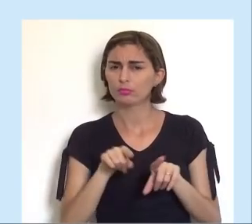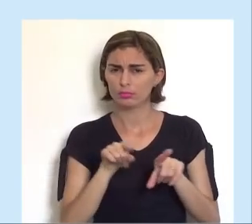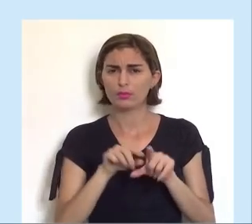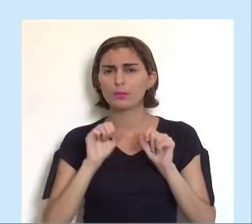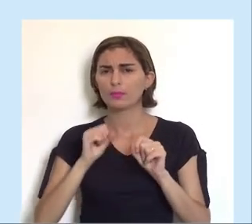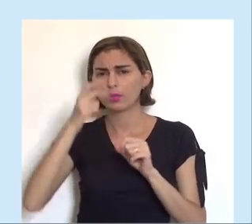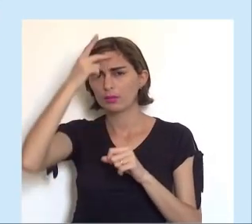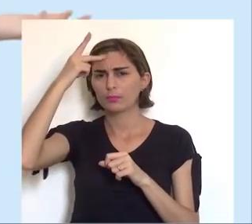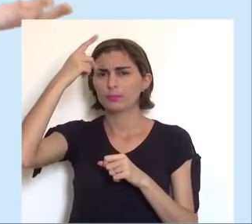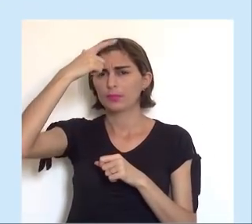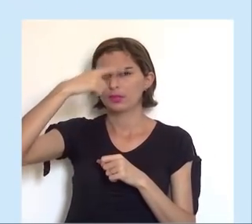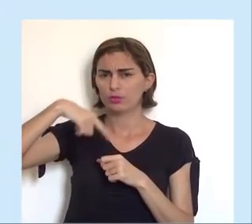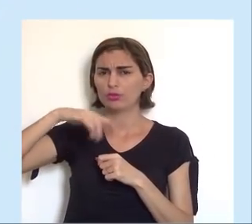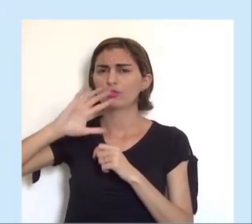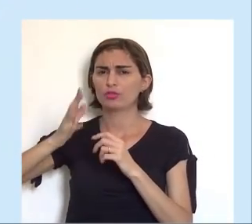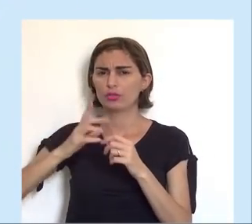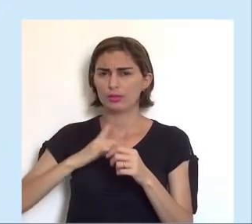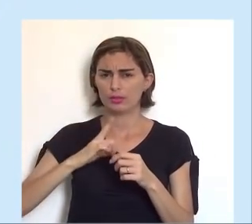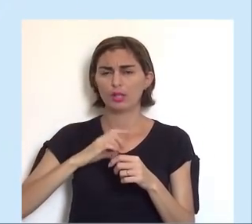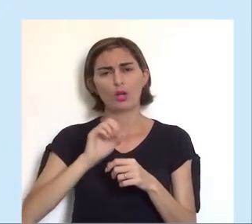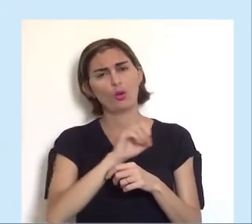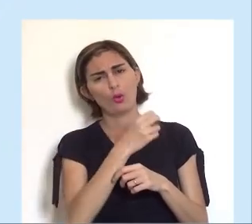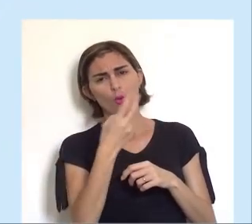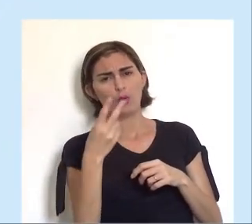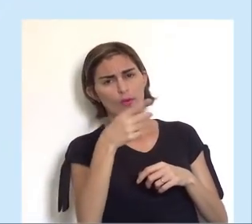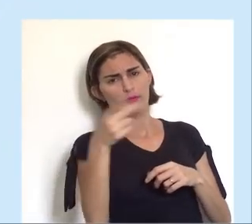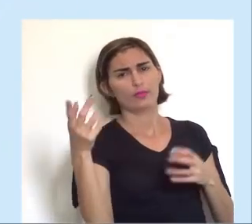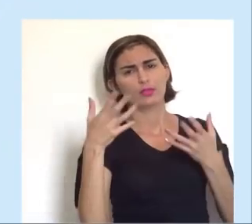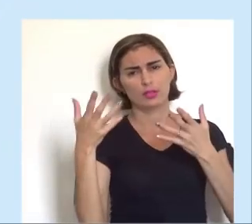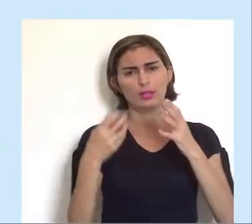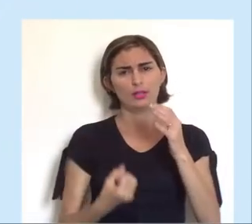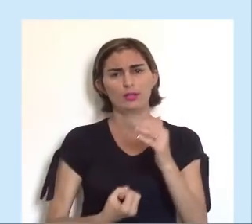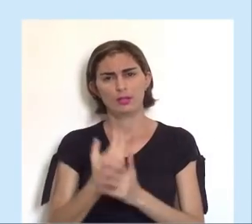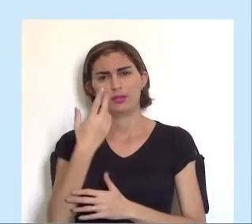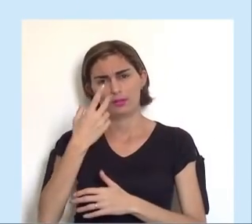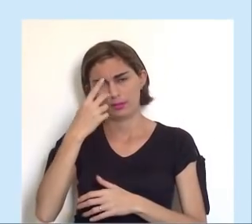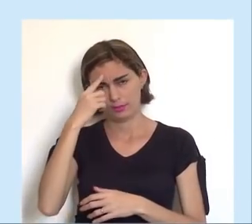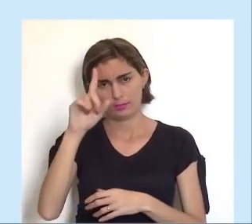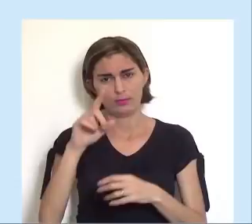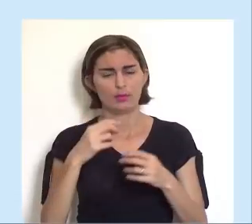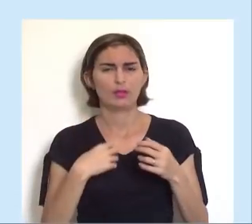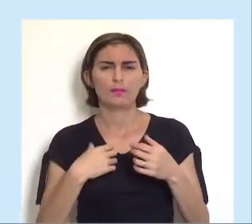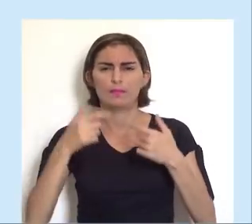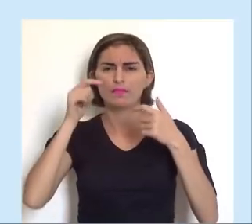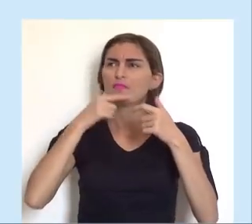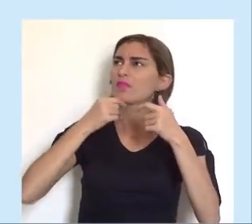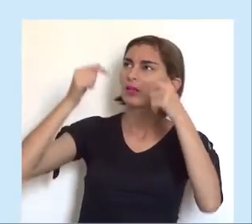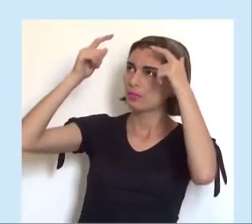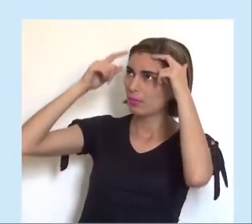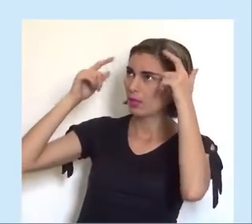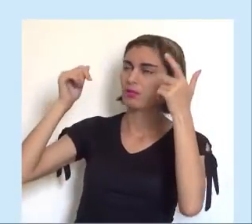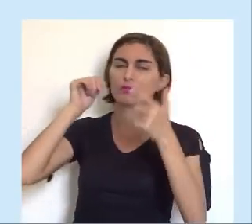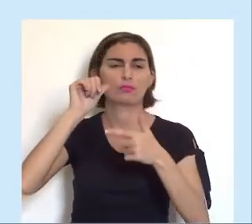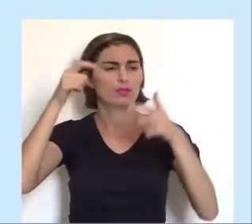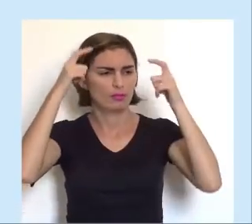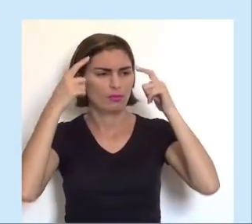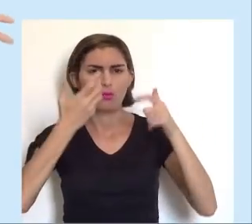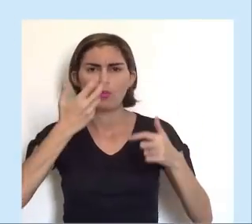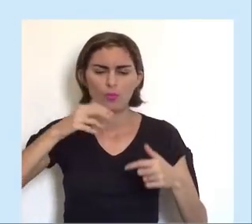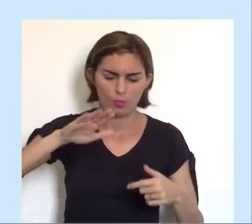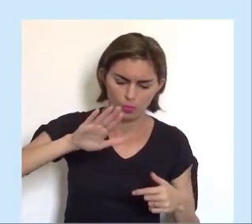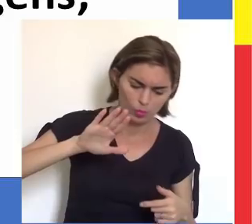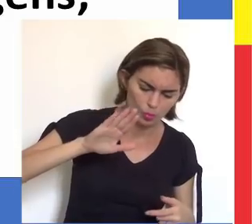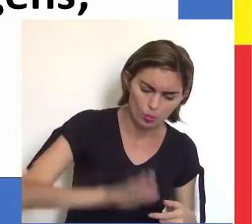ser personagens que já existem ou personagens que você queira criar. Aí você coloca um príncipe, uma princesa, um anão,